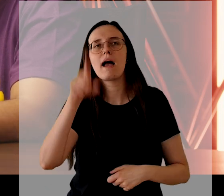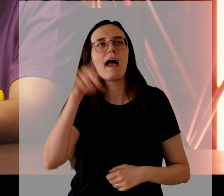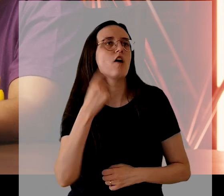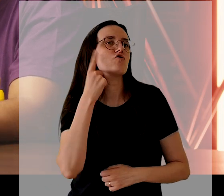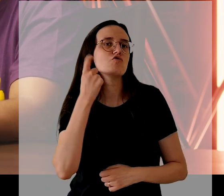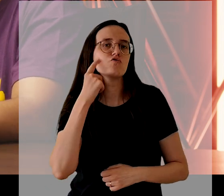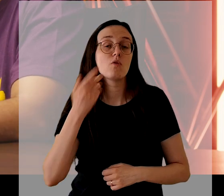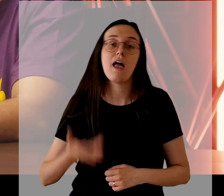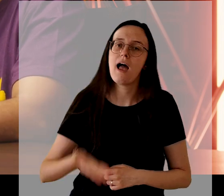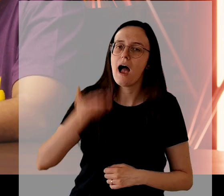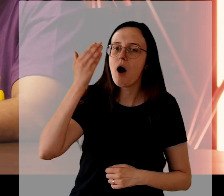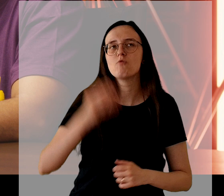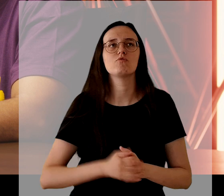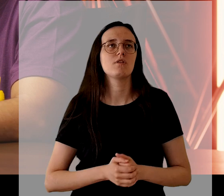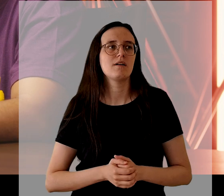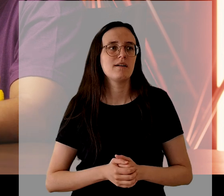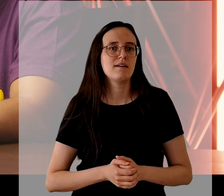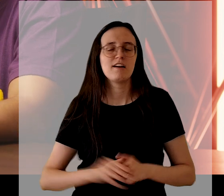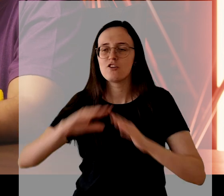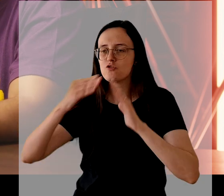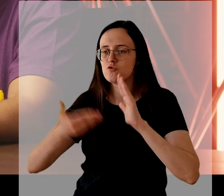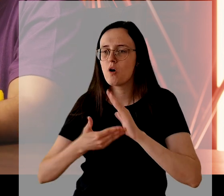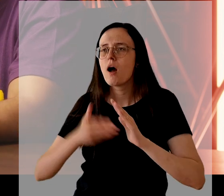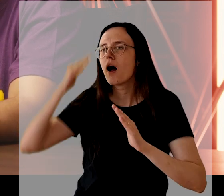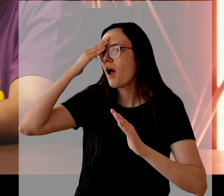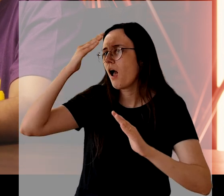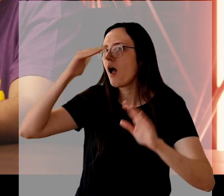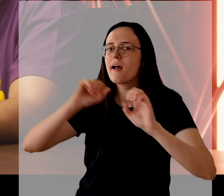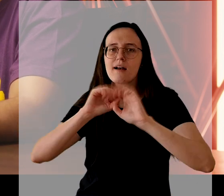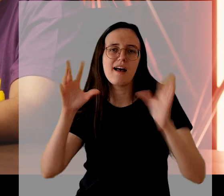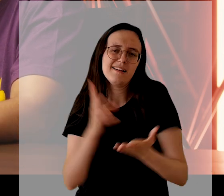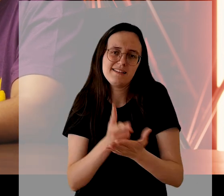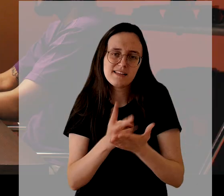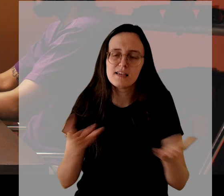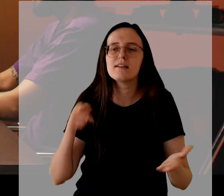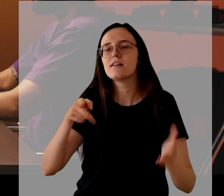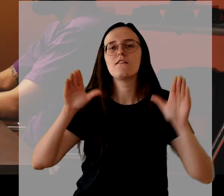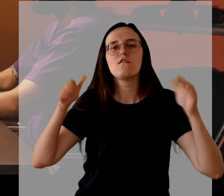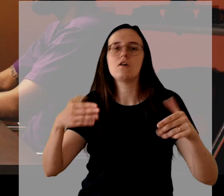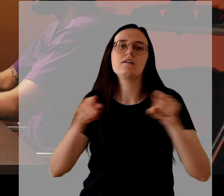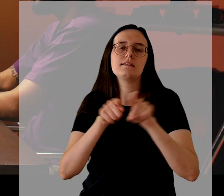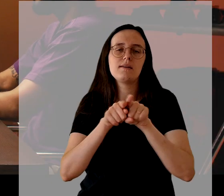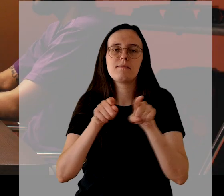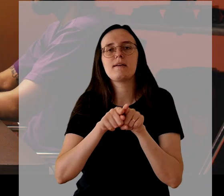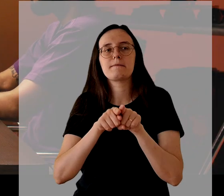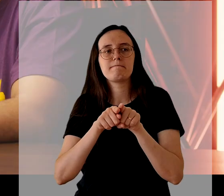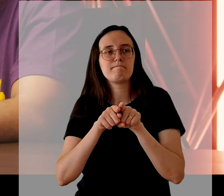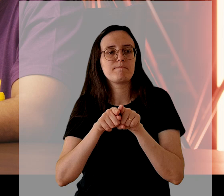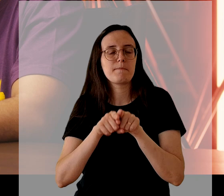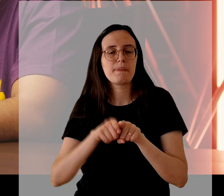som muito alto, tudo muito discernível sempre, né? Que trabalha com